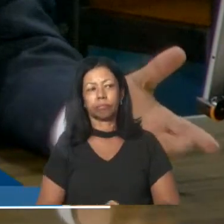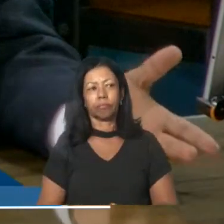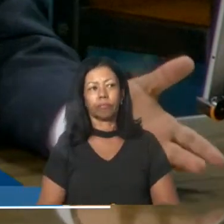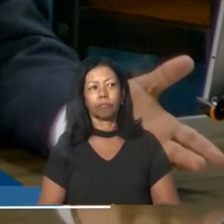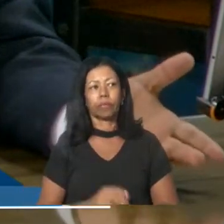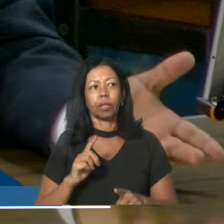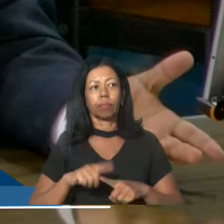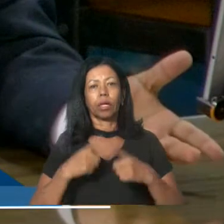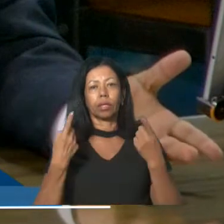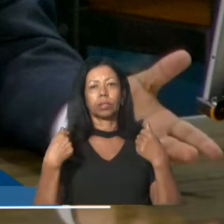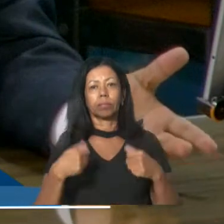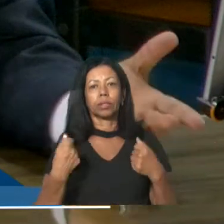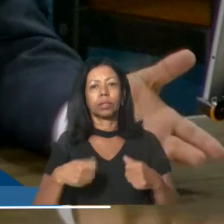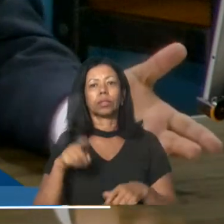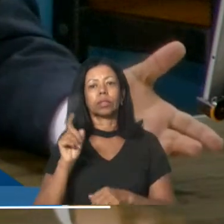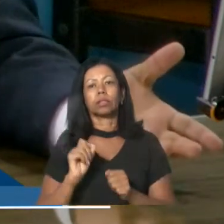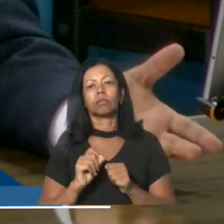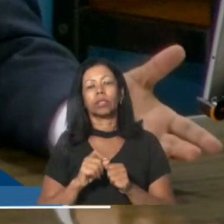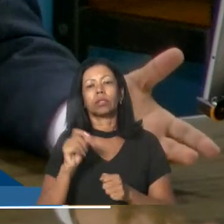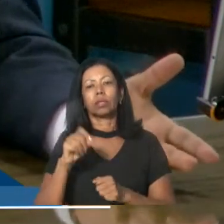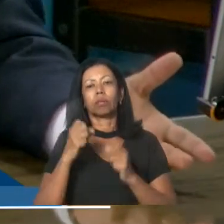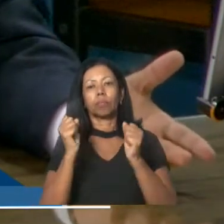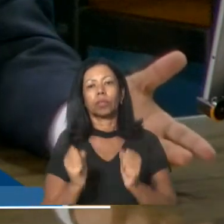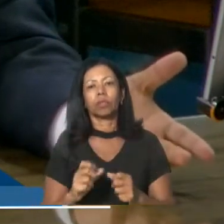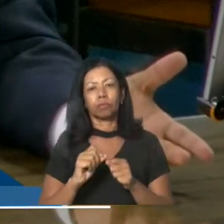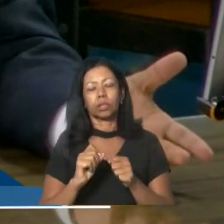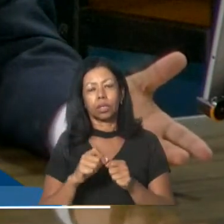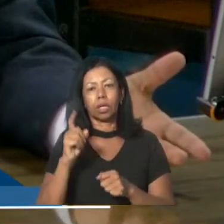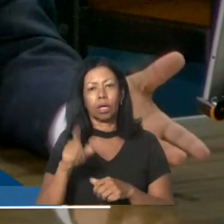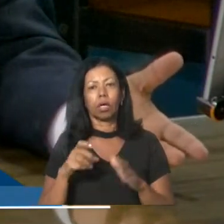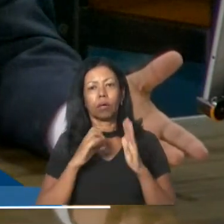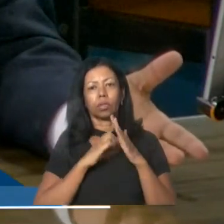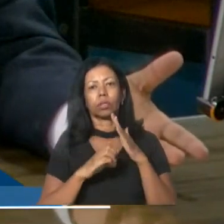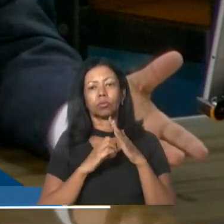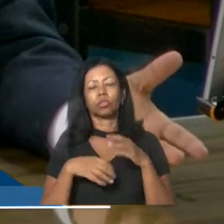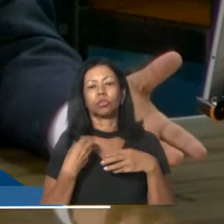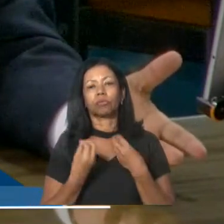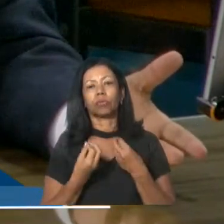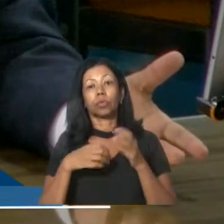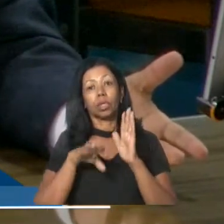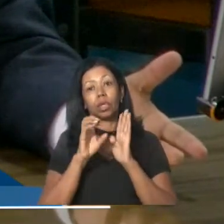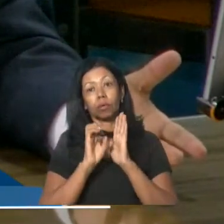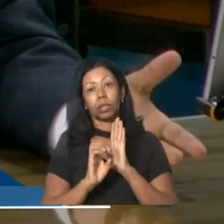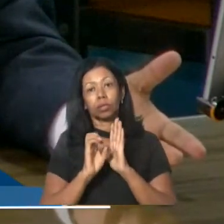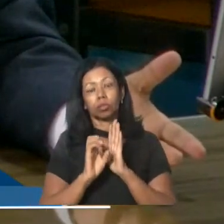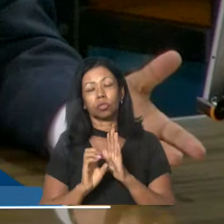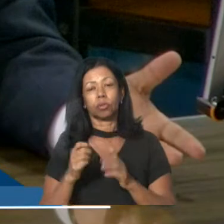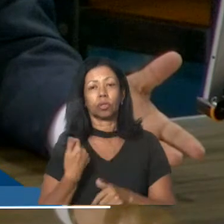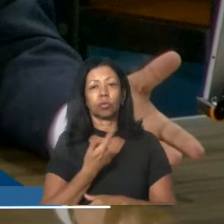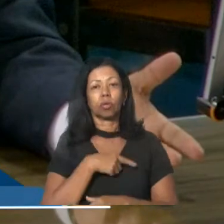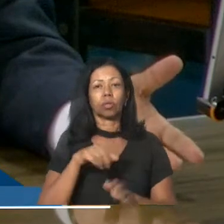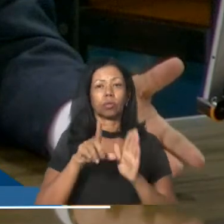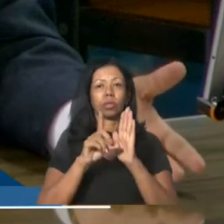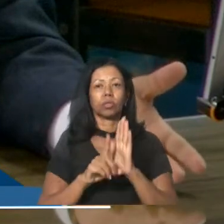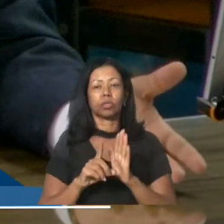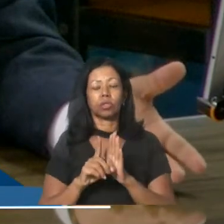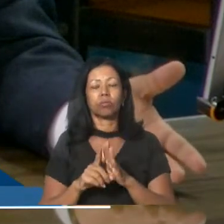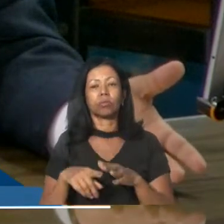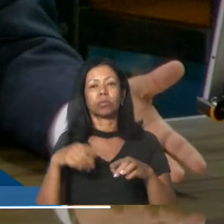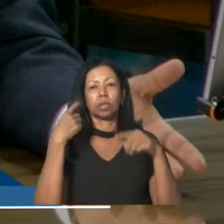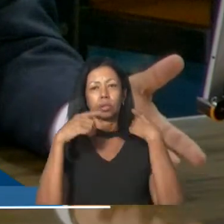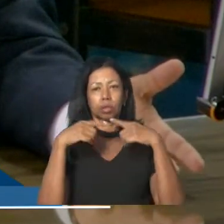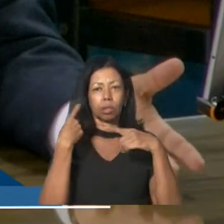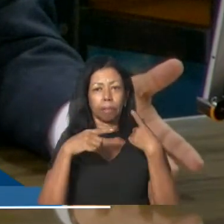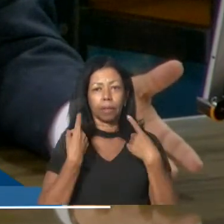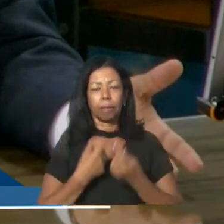Mas precisa ser feito. E quem pode fazer isso é o executivo. Compete a esse legislativo, a essa Câmara, a cobrar.